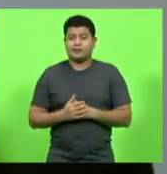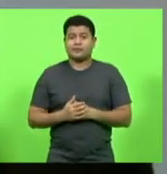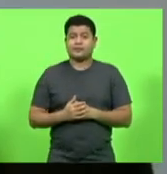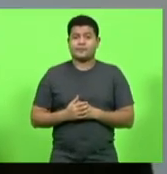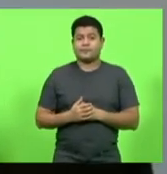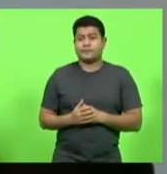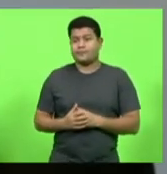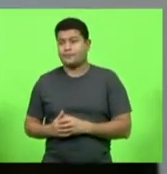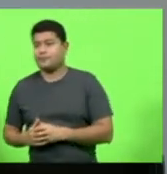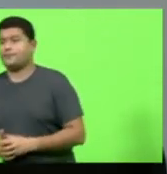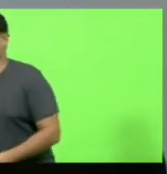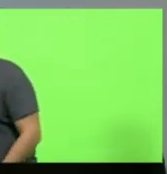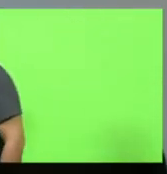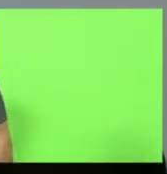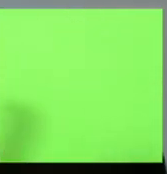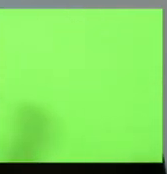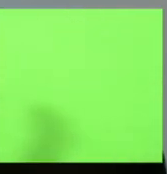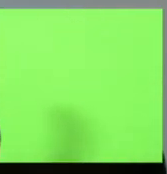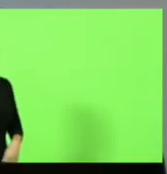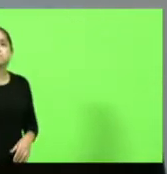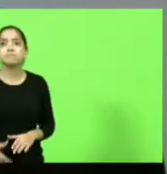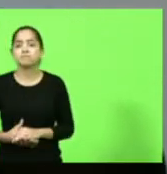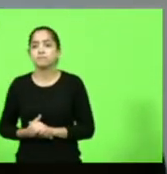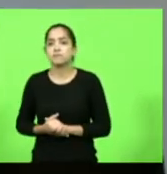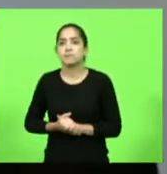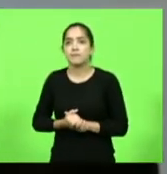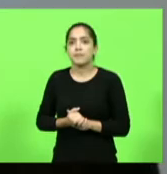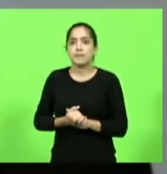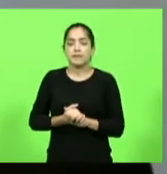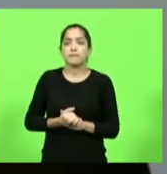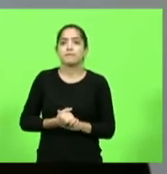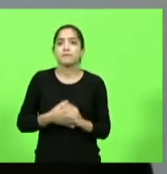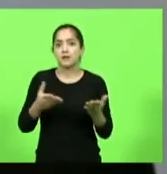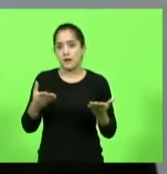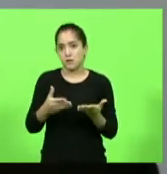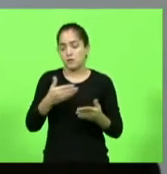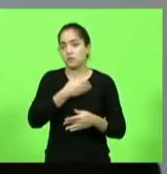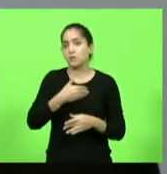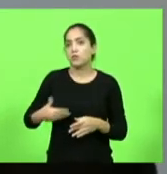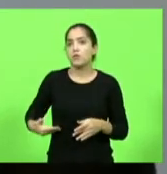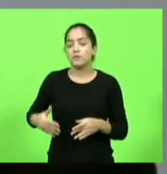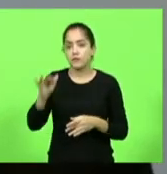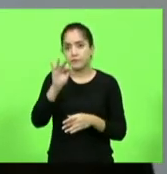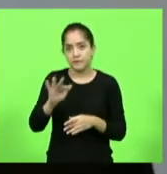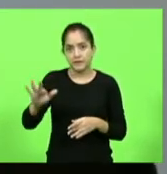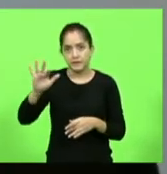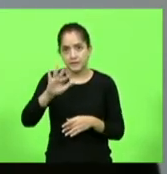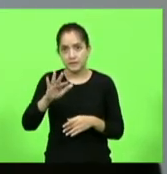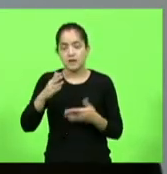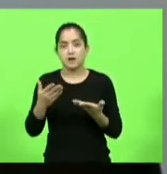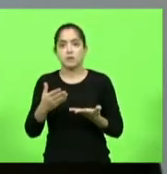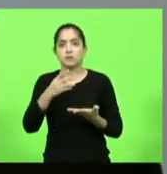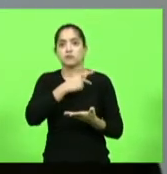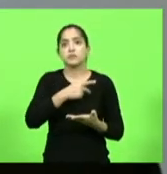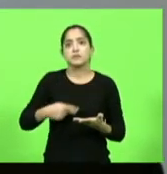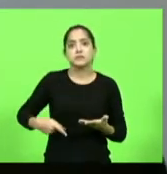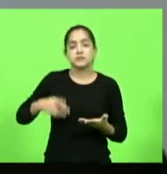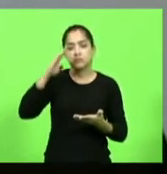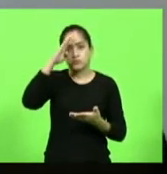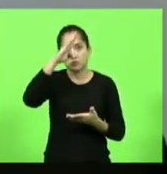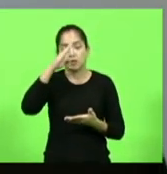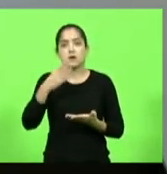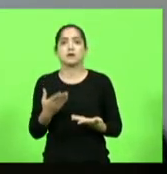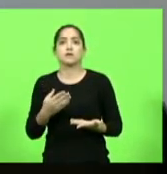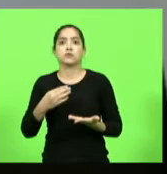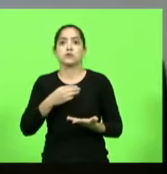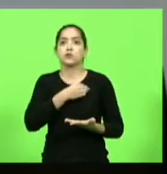a 470 ela é muito importante, muito. Agora, que o governo federal, através do Bolsonaro, do ministro, e aqui